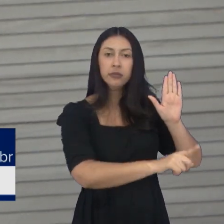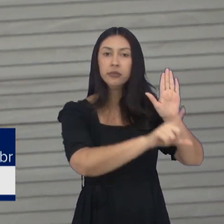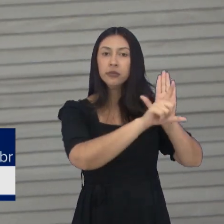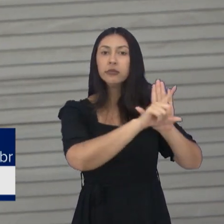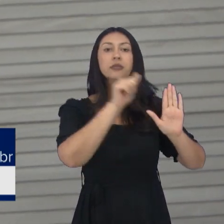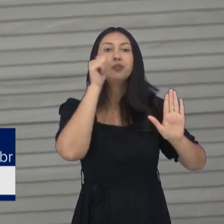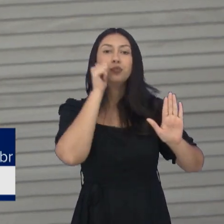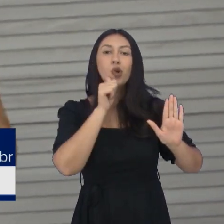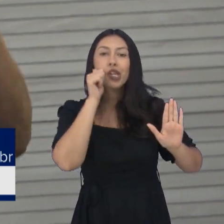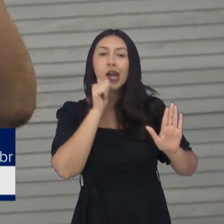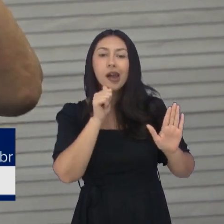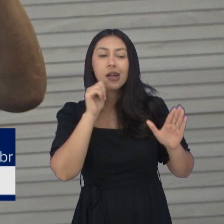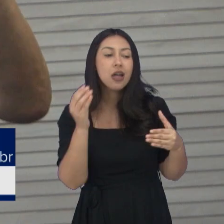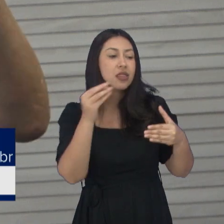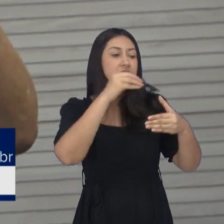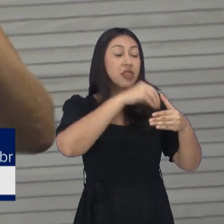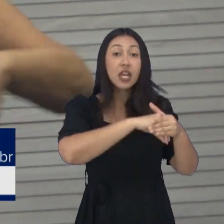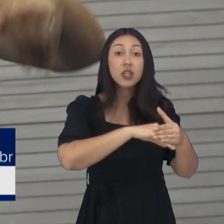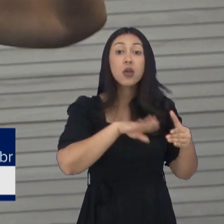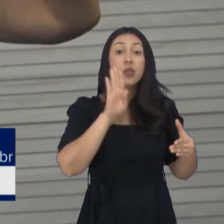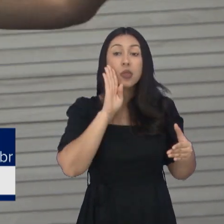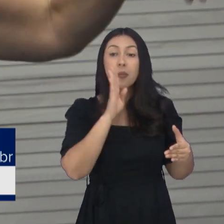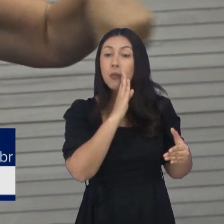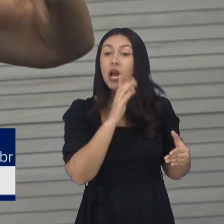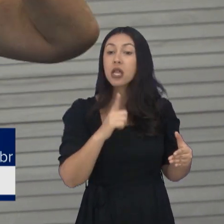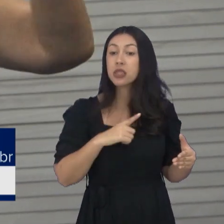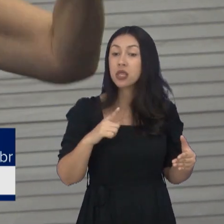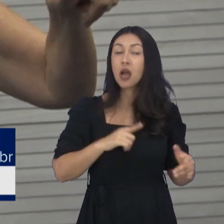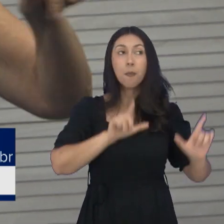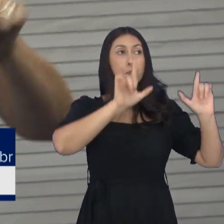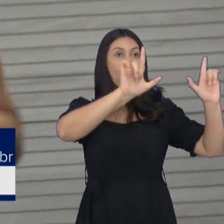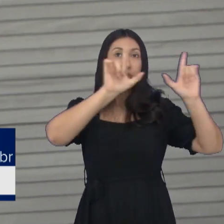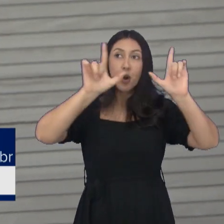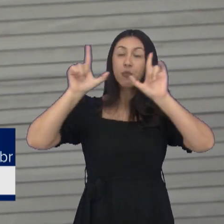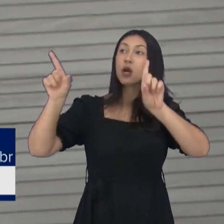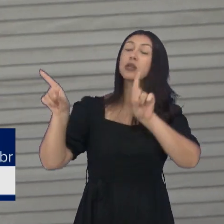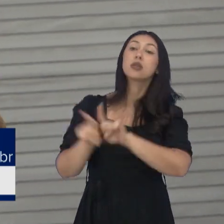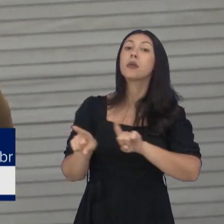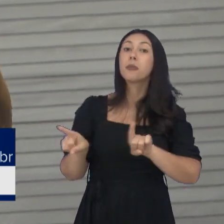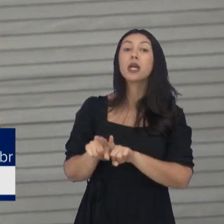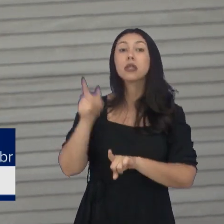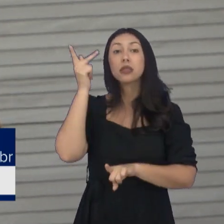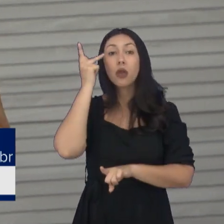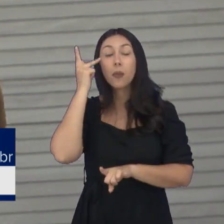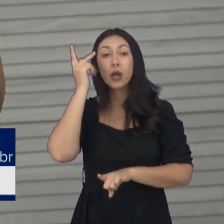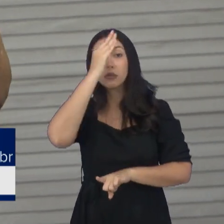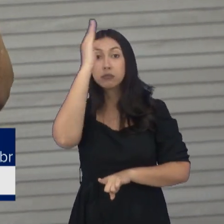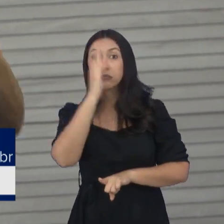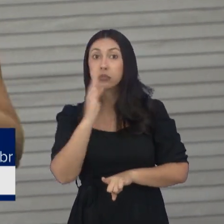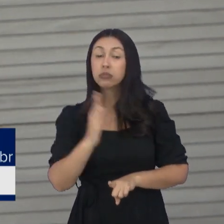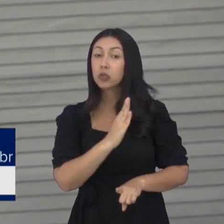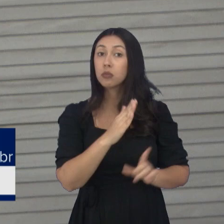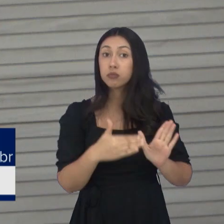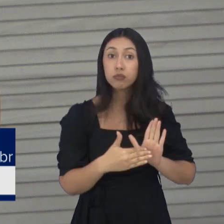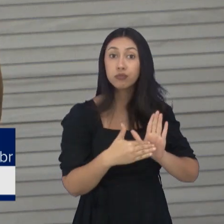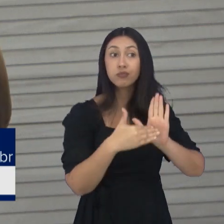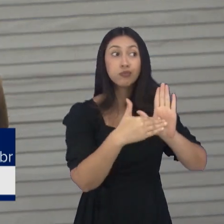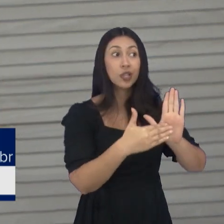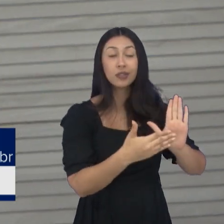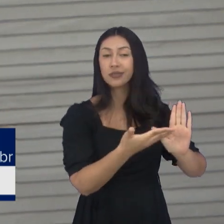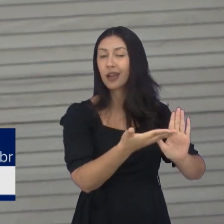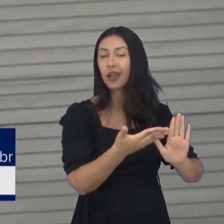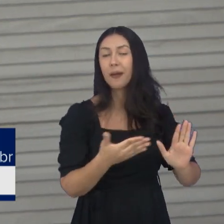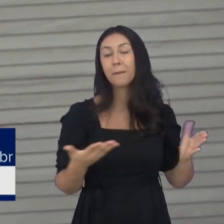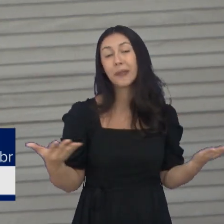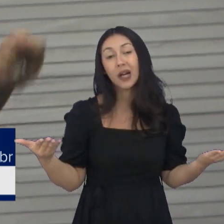bar, tem a sinalização, tem lei em São Paulo, lei no Brasil, tudo em função desse episódio. E